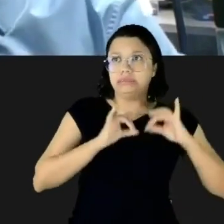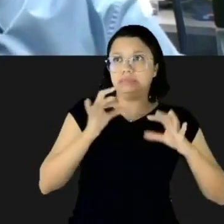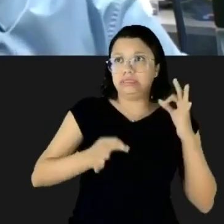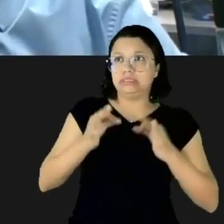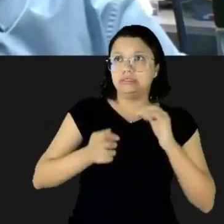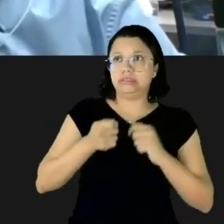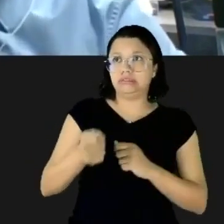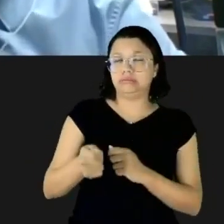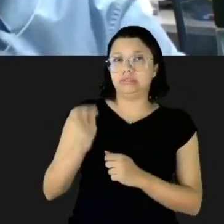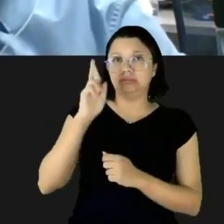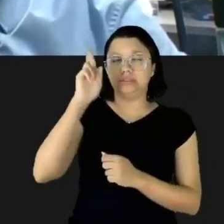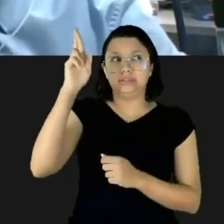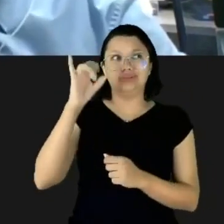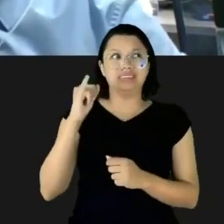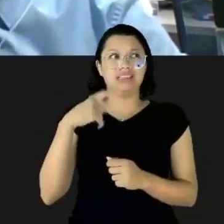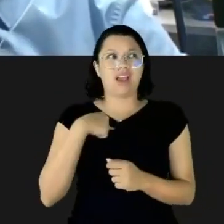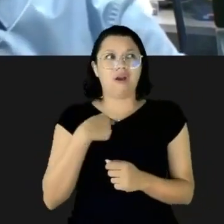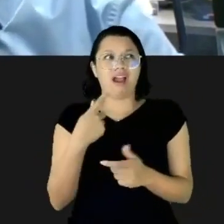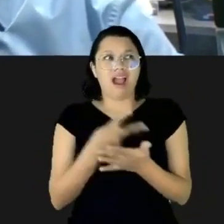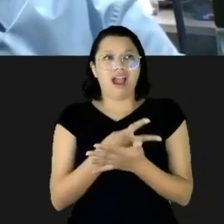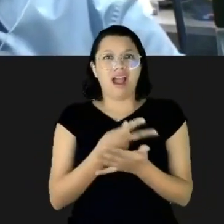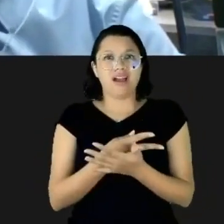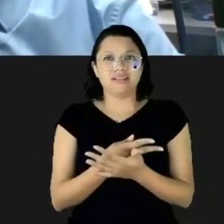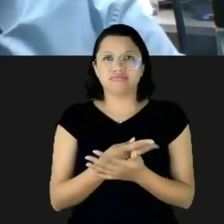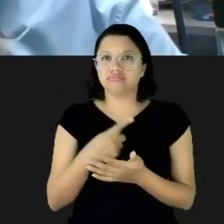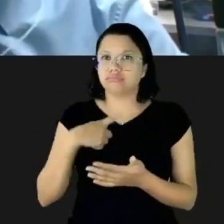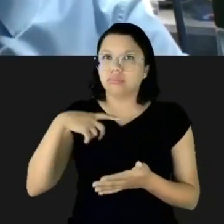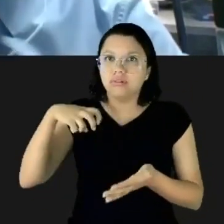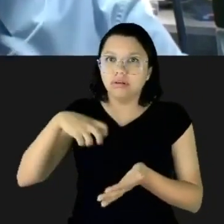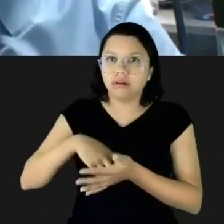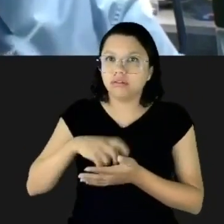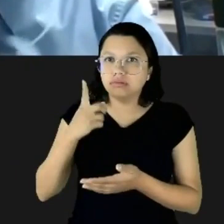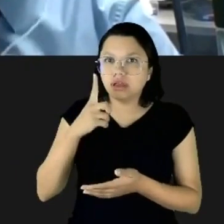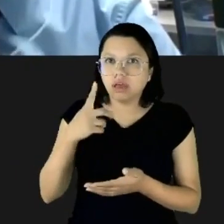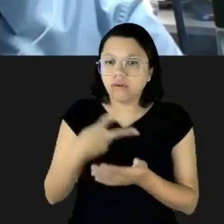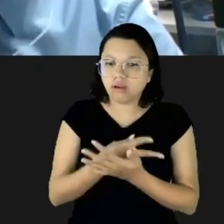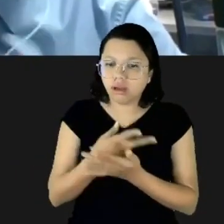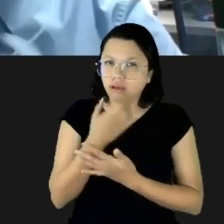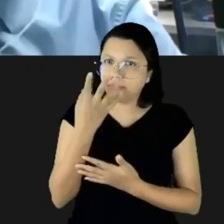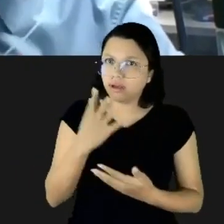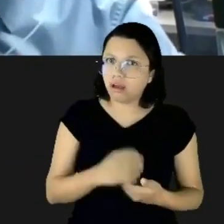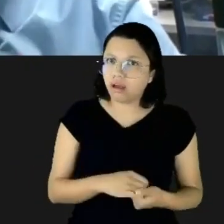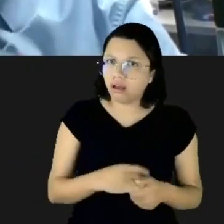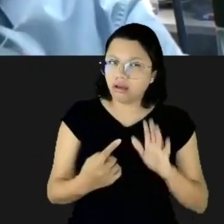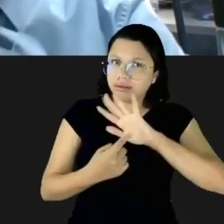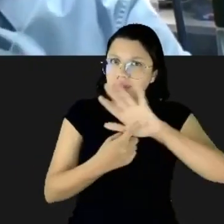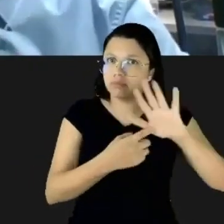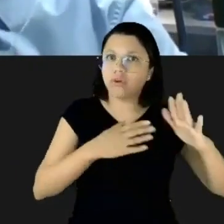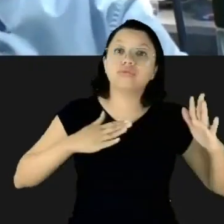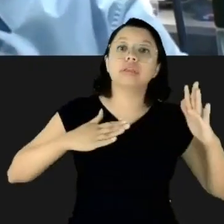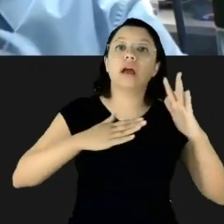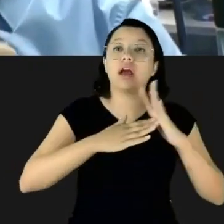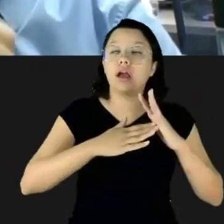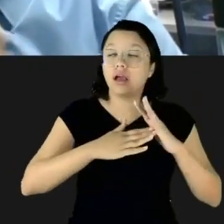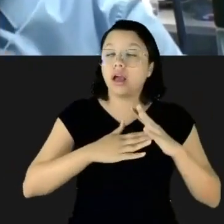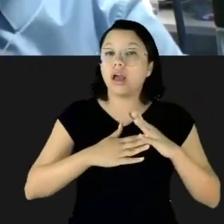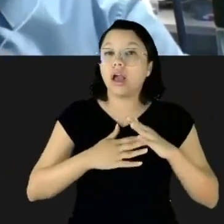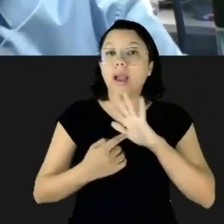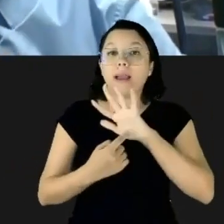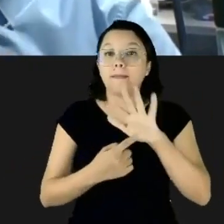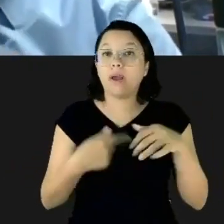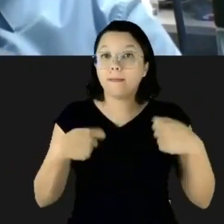de errar, de sofrer alguma sanção. Não, errar é bom, a gente mostra o limite, mostra que precisa ser